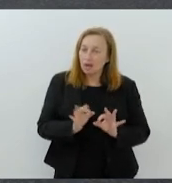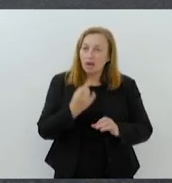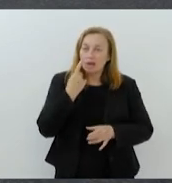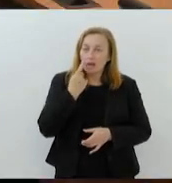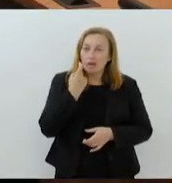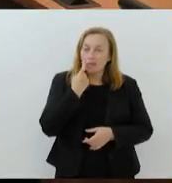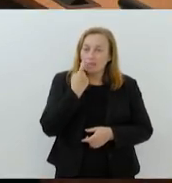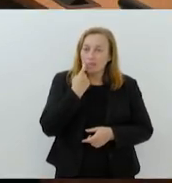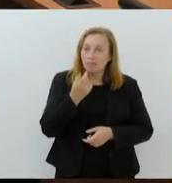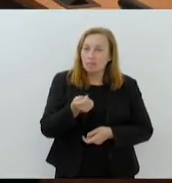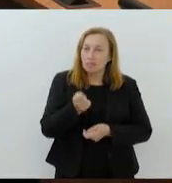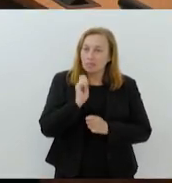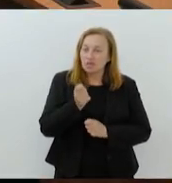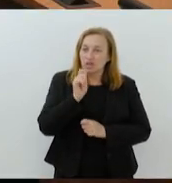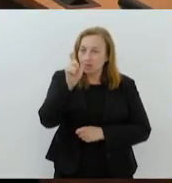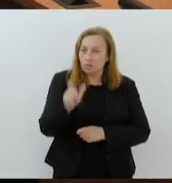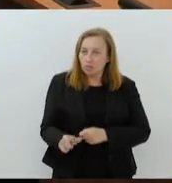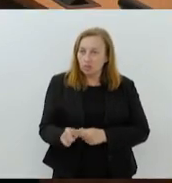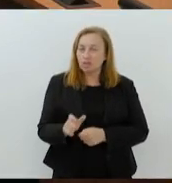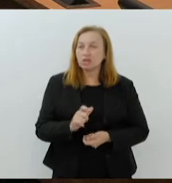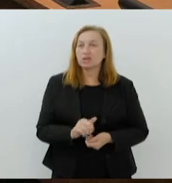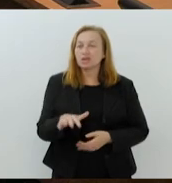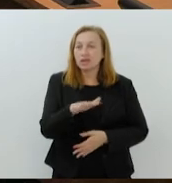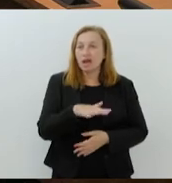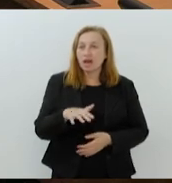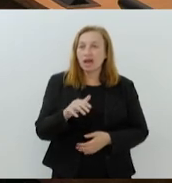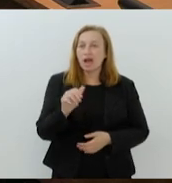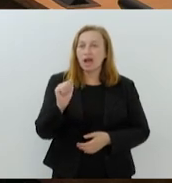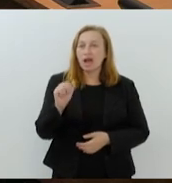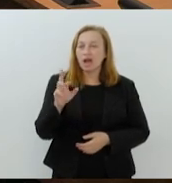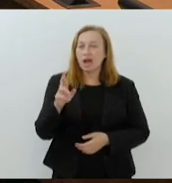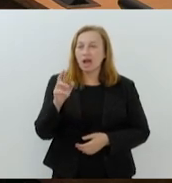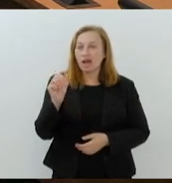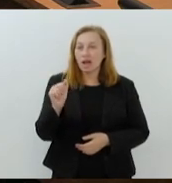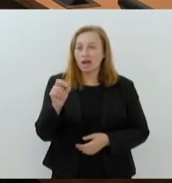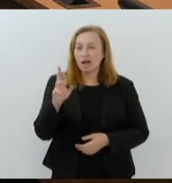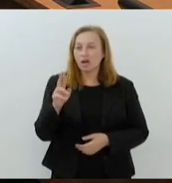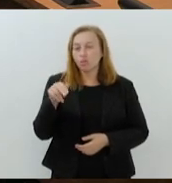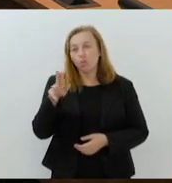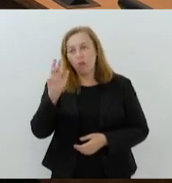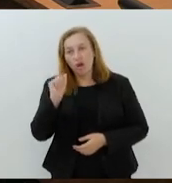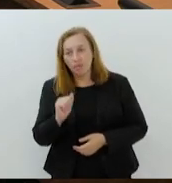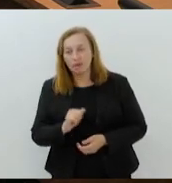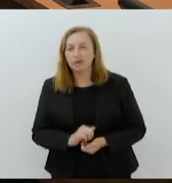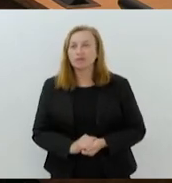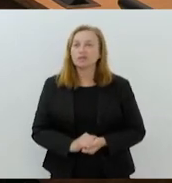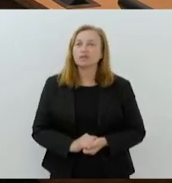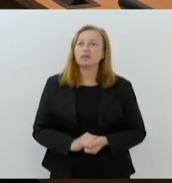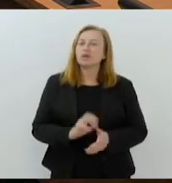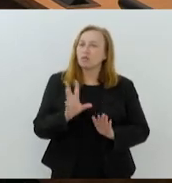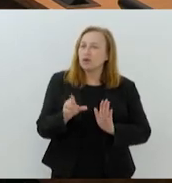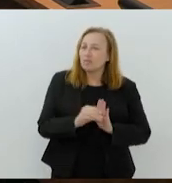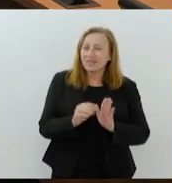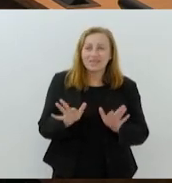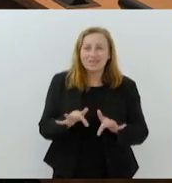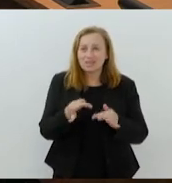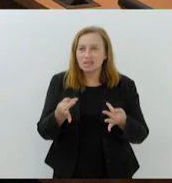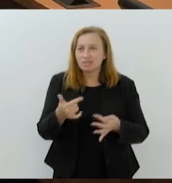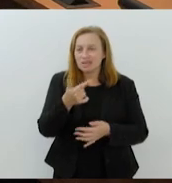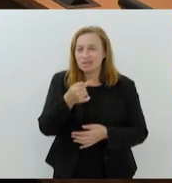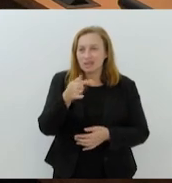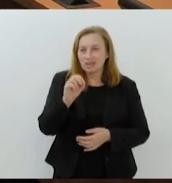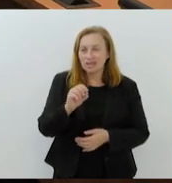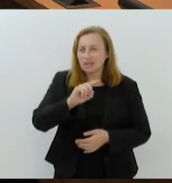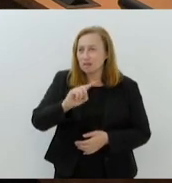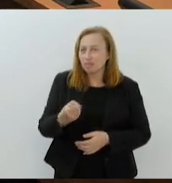pescadores artesanais da área de Araruama, da Lagoa de Araruama, do entorno, uma emenda pequena, 70 mil,